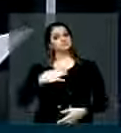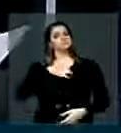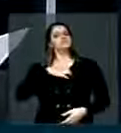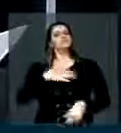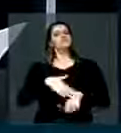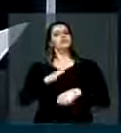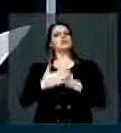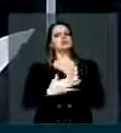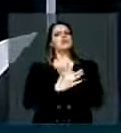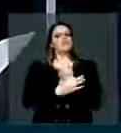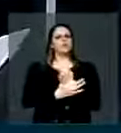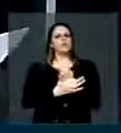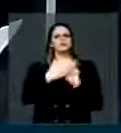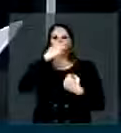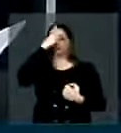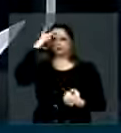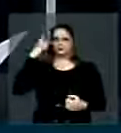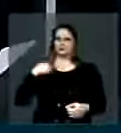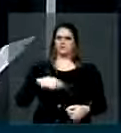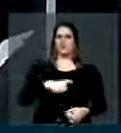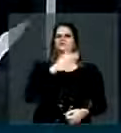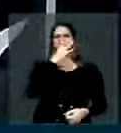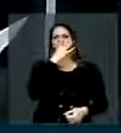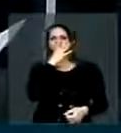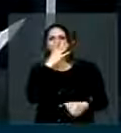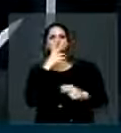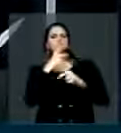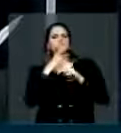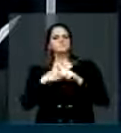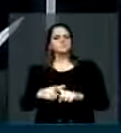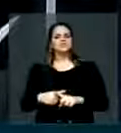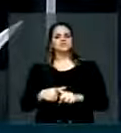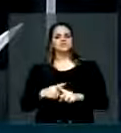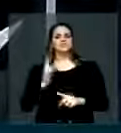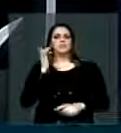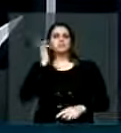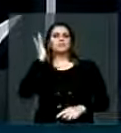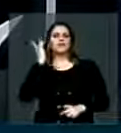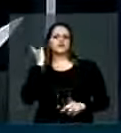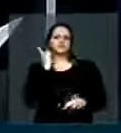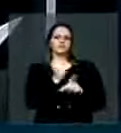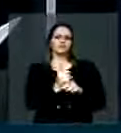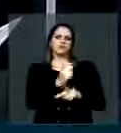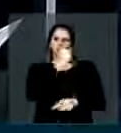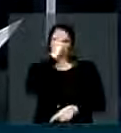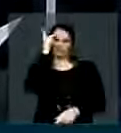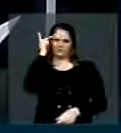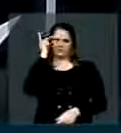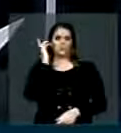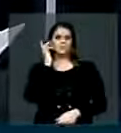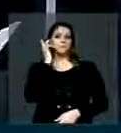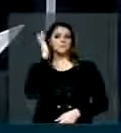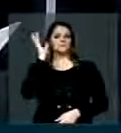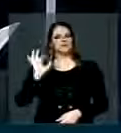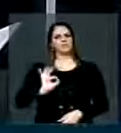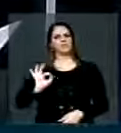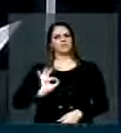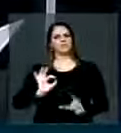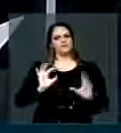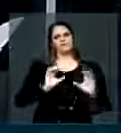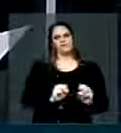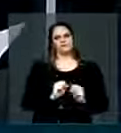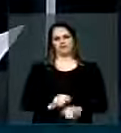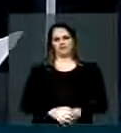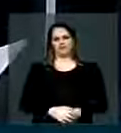aos demais torcedores, visto que, facilitando a identificação dos torcedores agressores, mais fácil será a punição e até mesmo